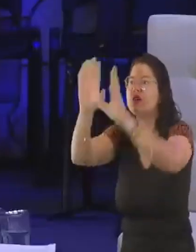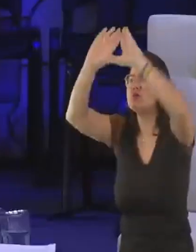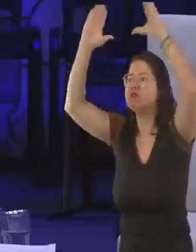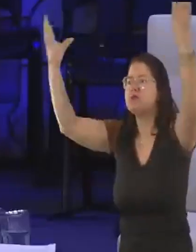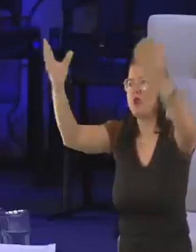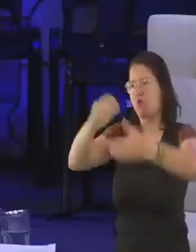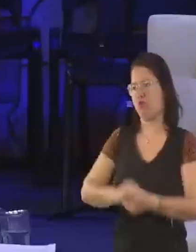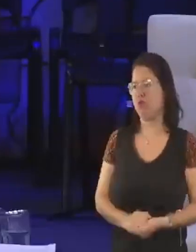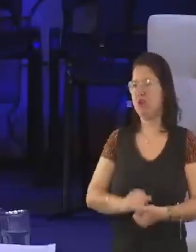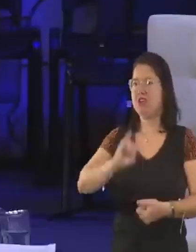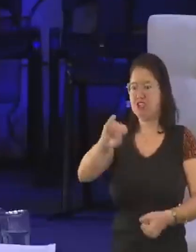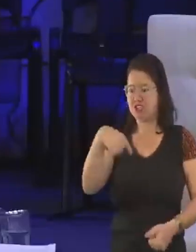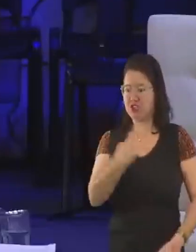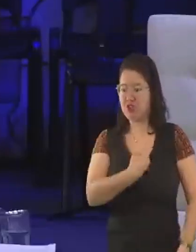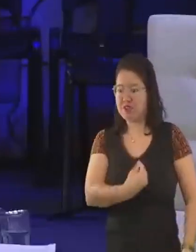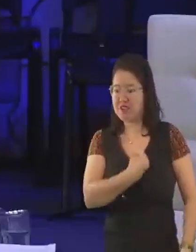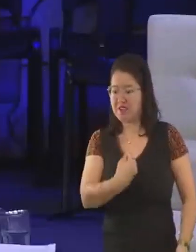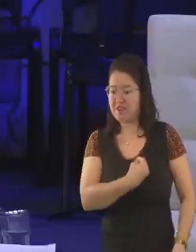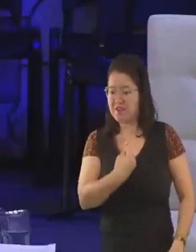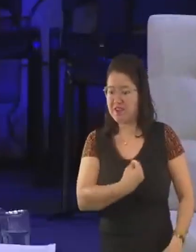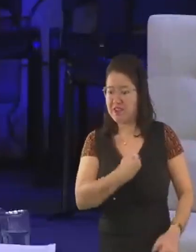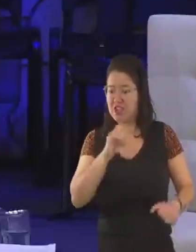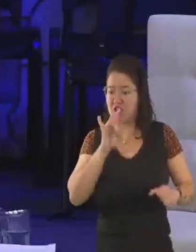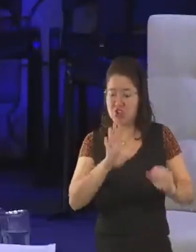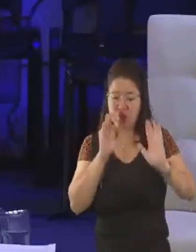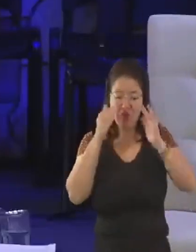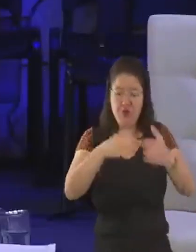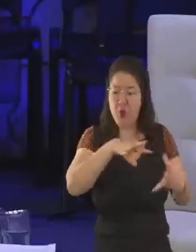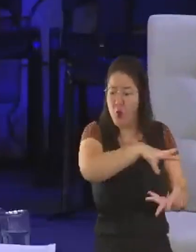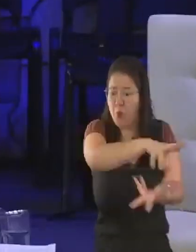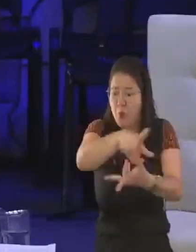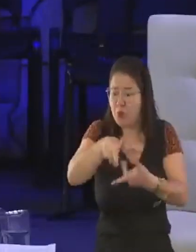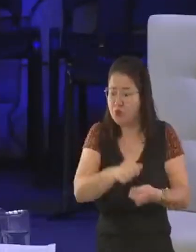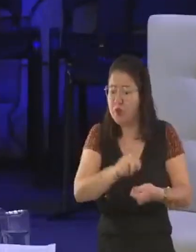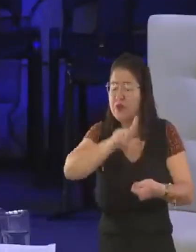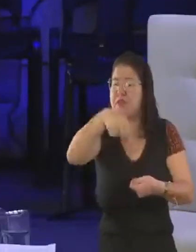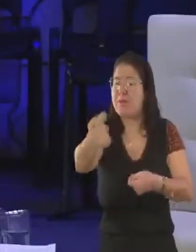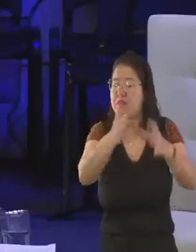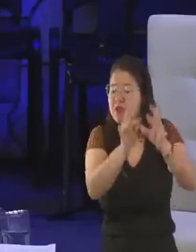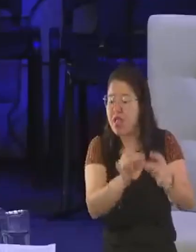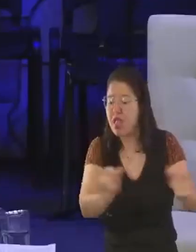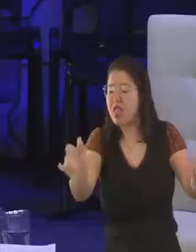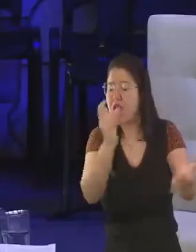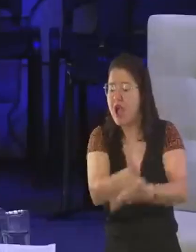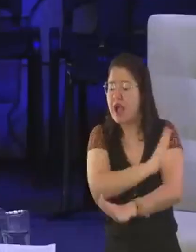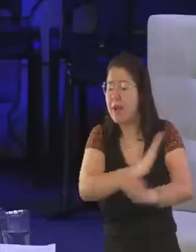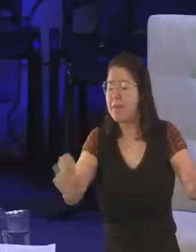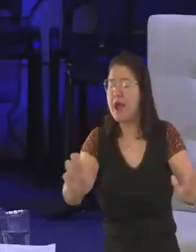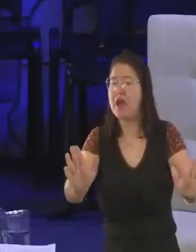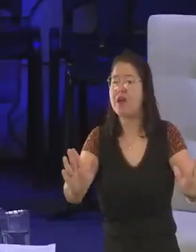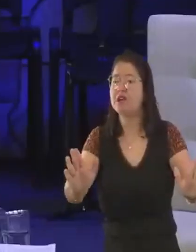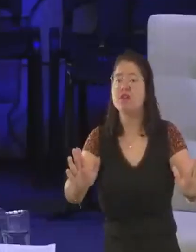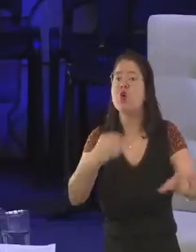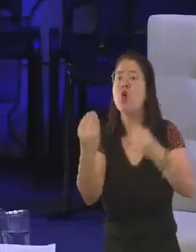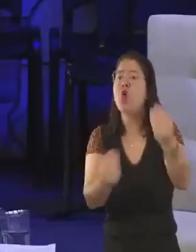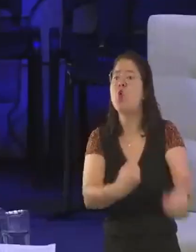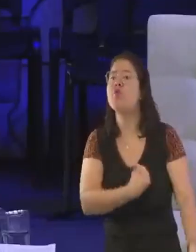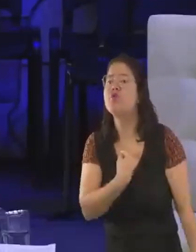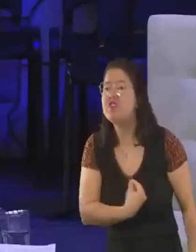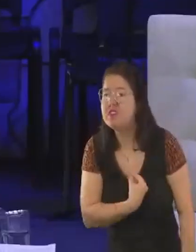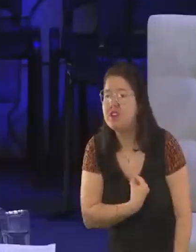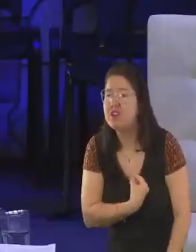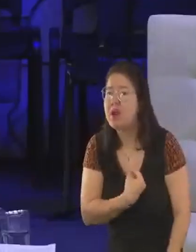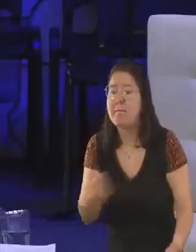benefícios terrenos e não houvesse ressurreição, ou seja, a eternidade, os cristãos seriam mais dignos